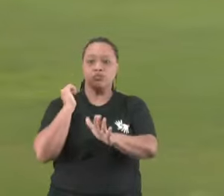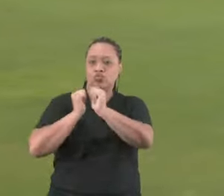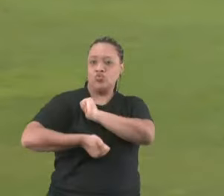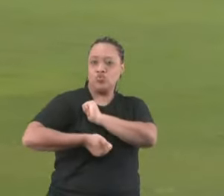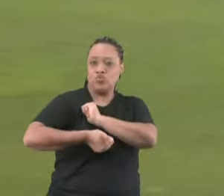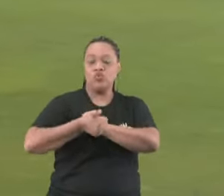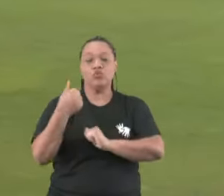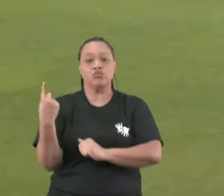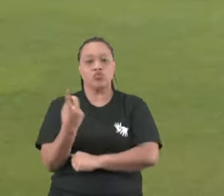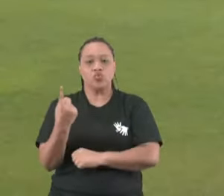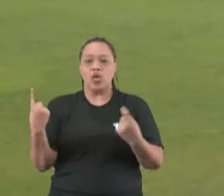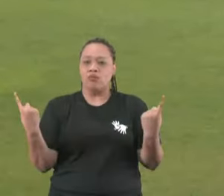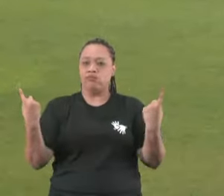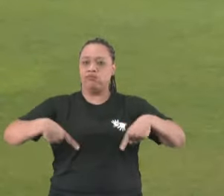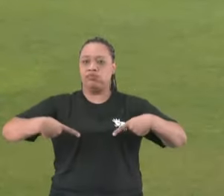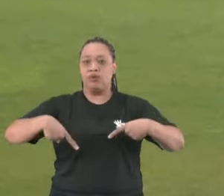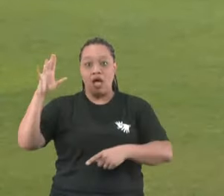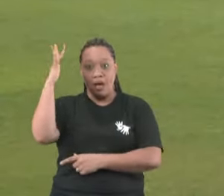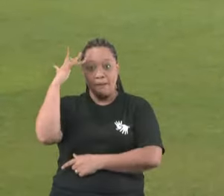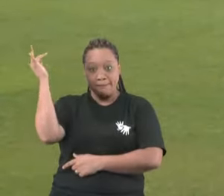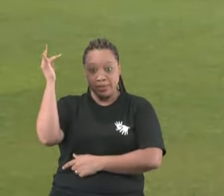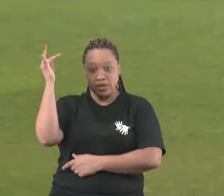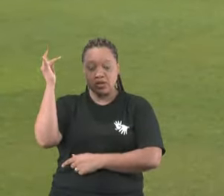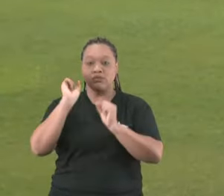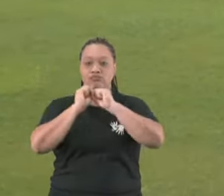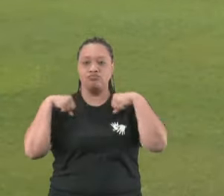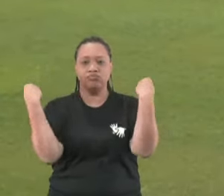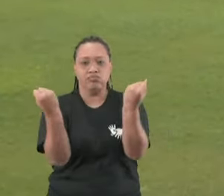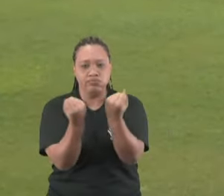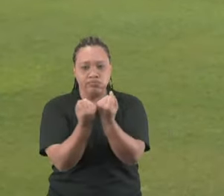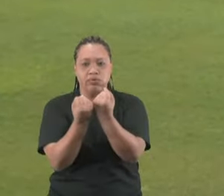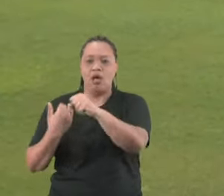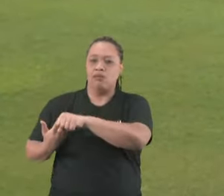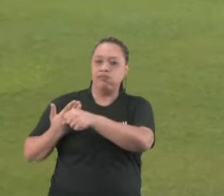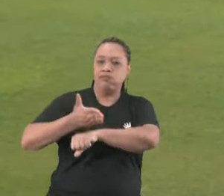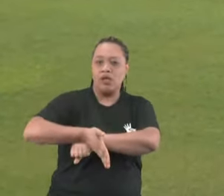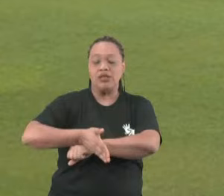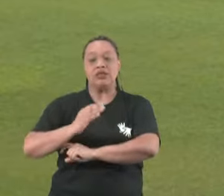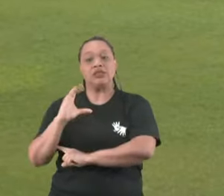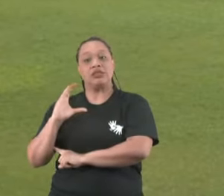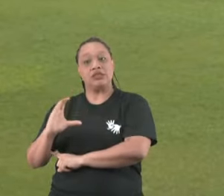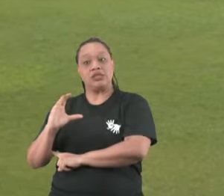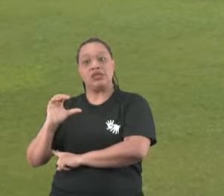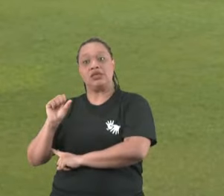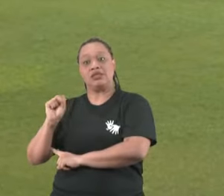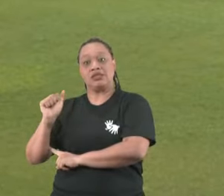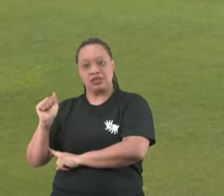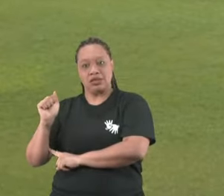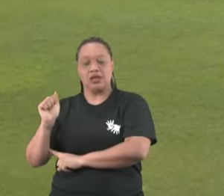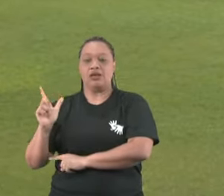duelos será amanhã no estádio Rei Pelé. Os adversários, CSA e Penedense.